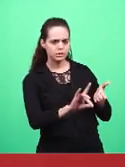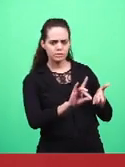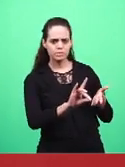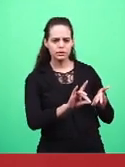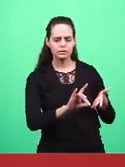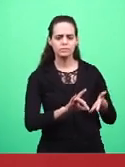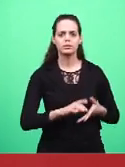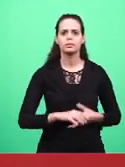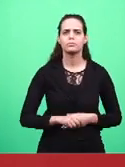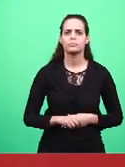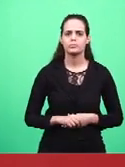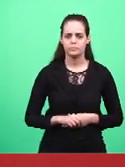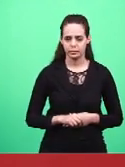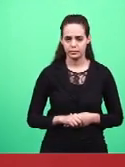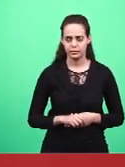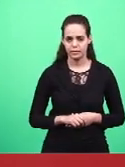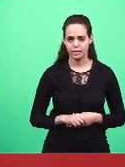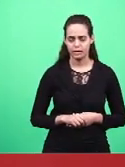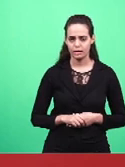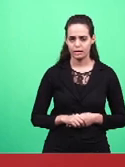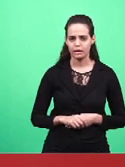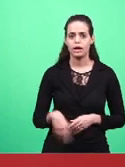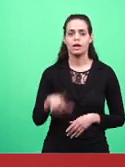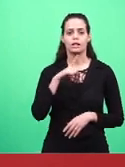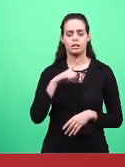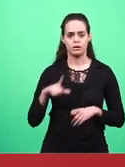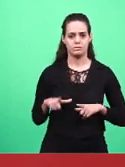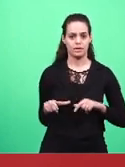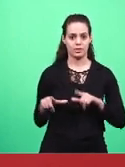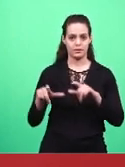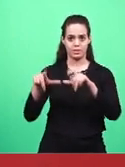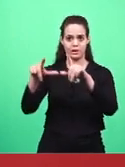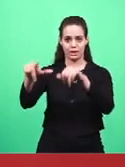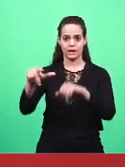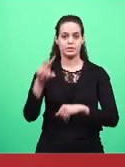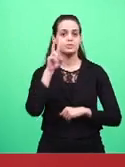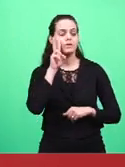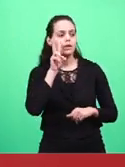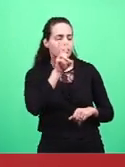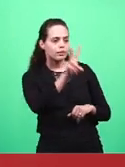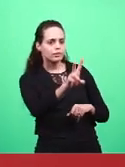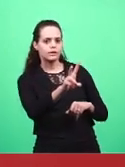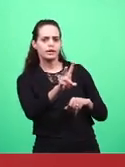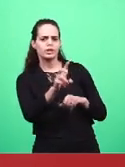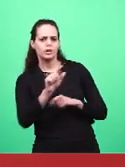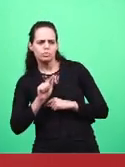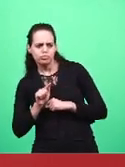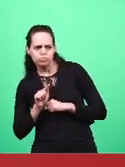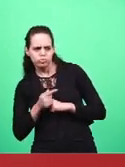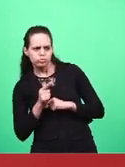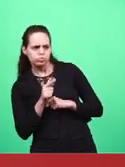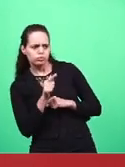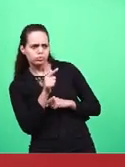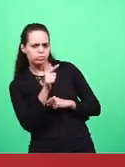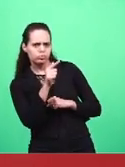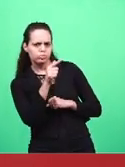lá, mas estamos no mesmo capítulo, mas entendendo que os irmãos acompanharam muito bem, né?